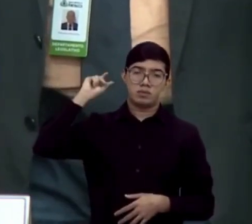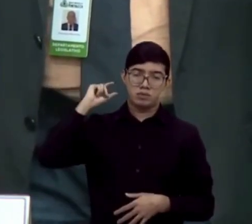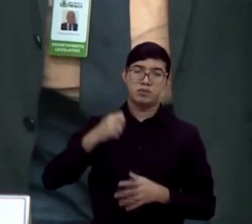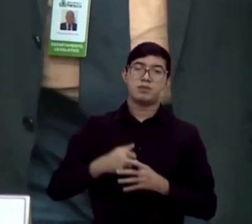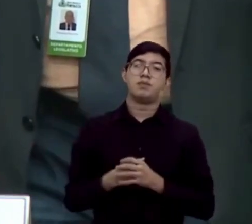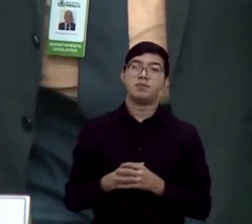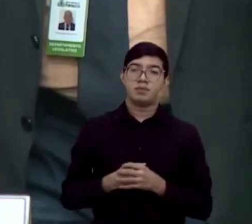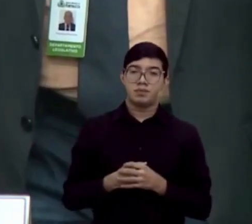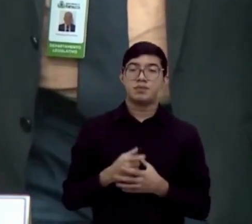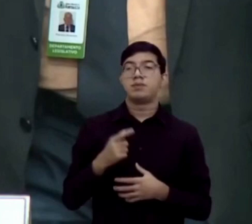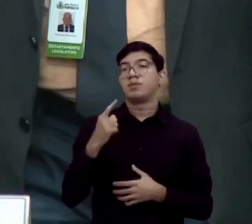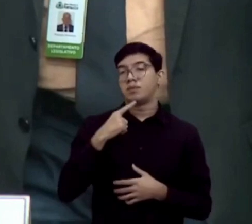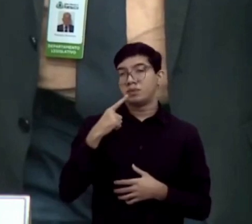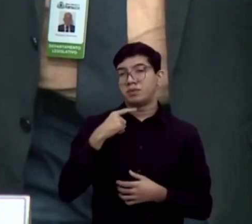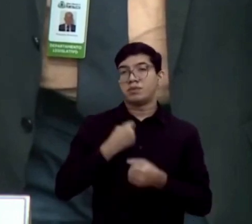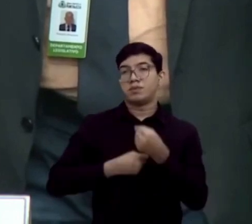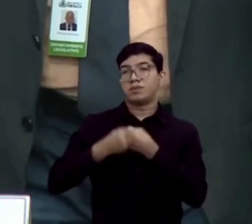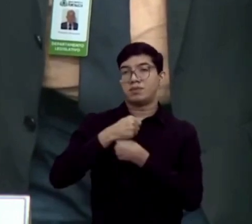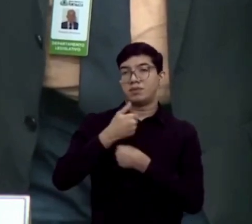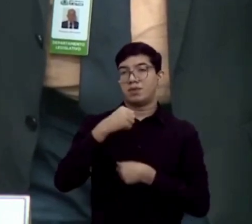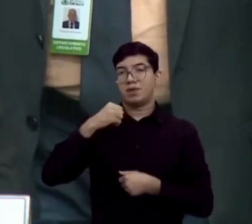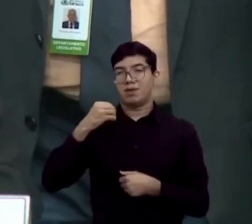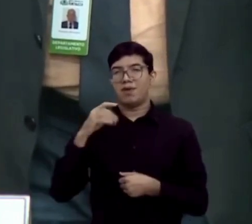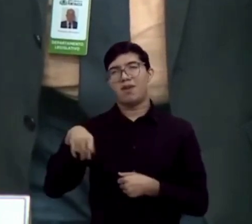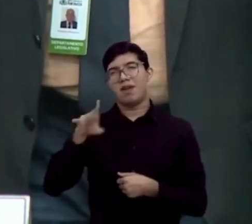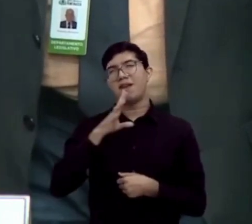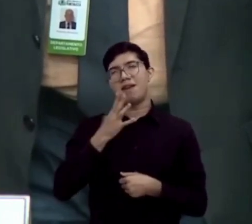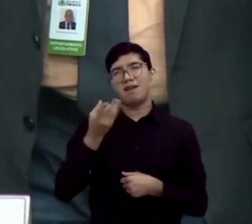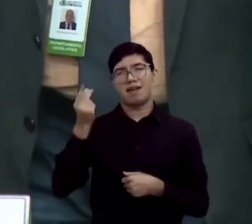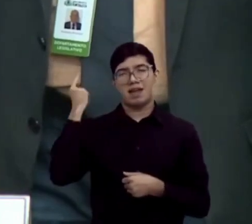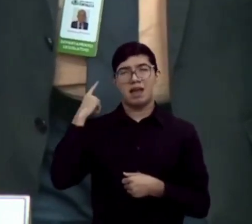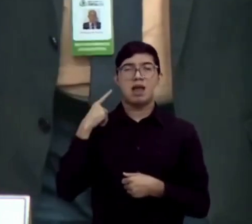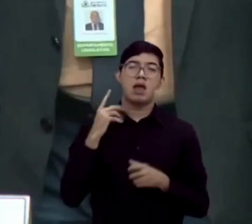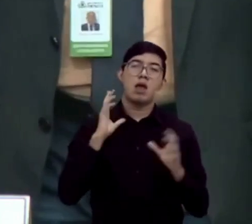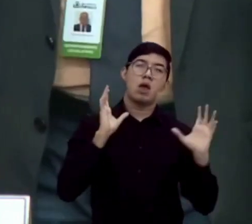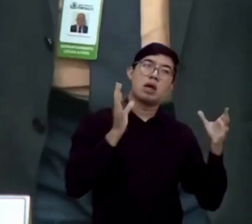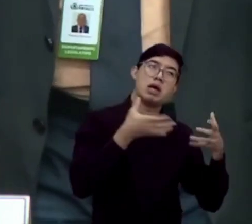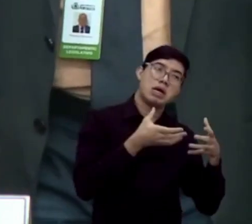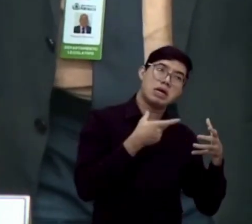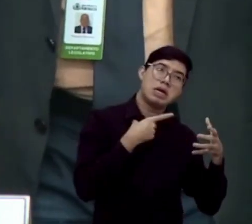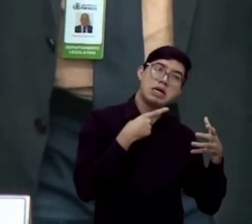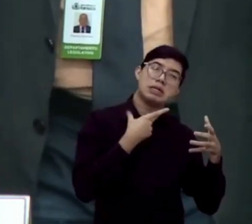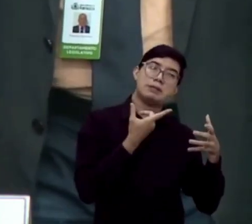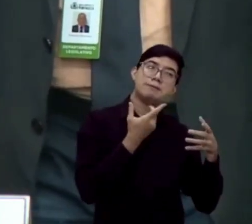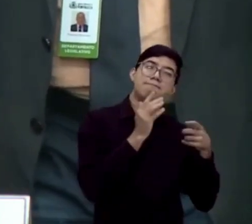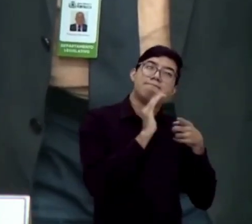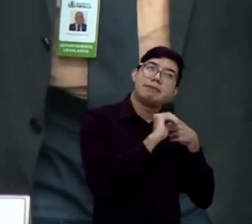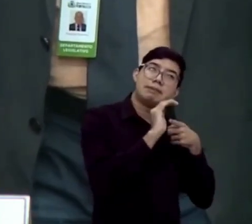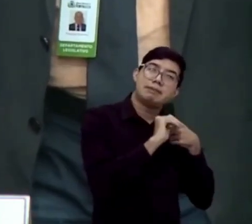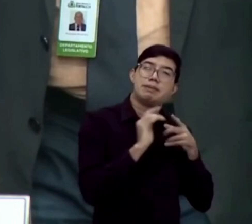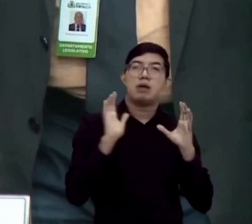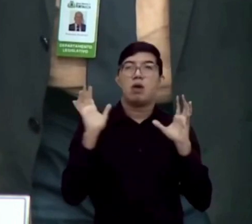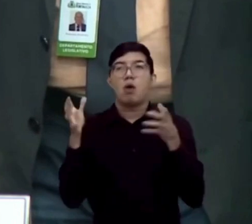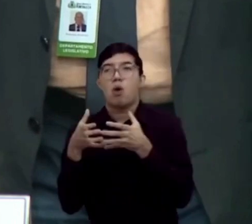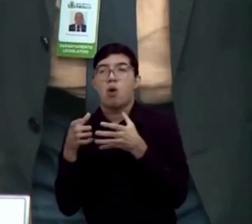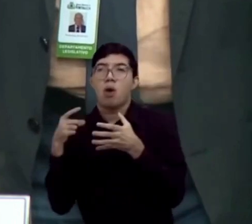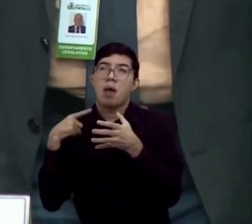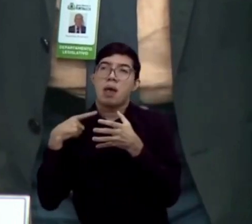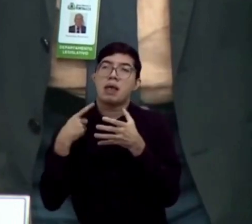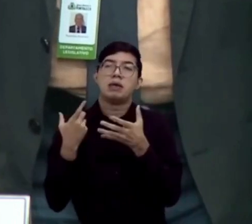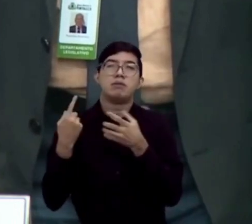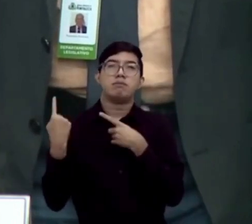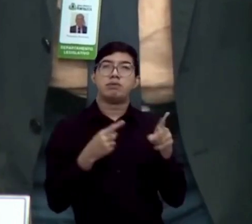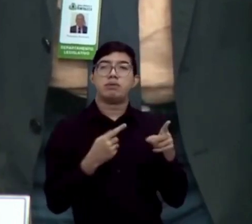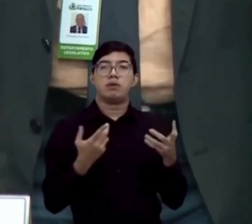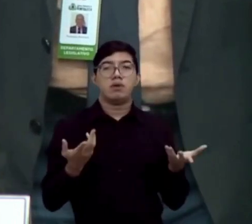partidos, os que estão mamando e os que querem mamar. E eu diria que isso é uma coisa lógica, vocês estão brigando para querer